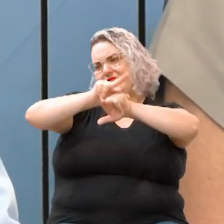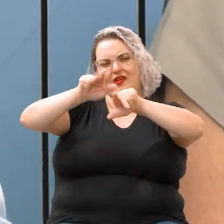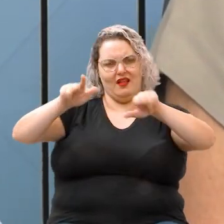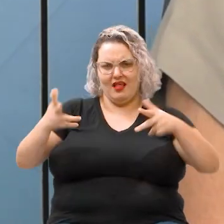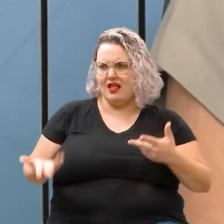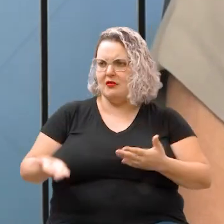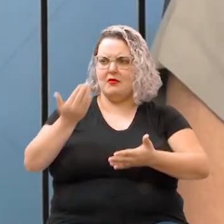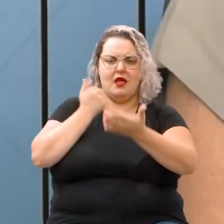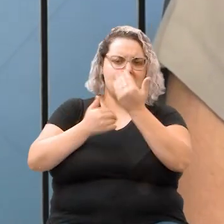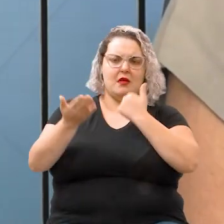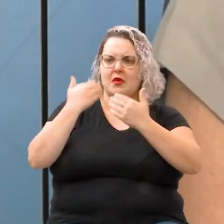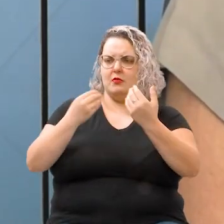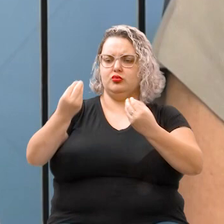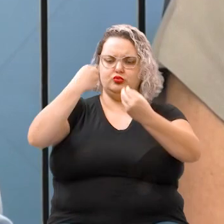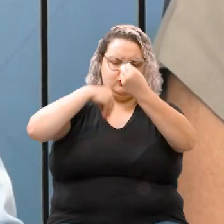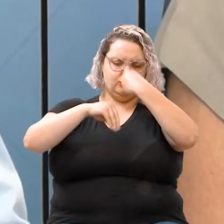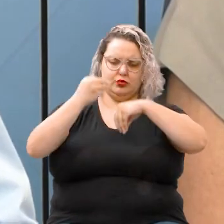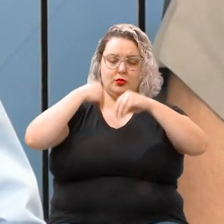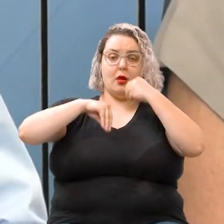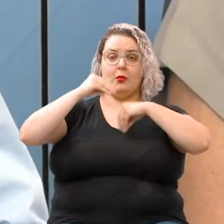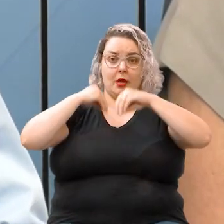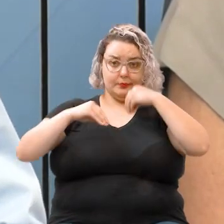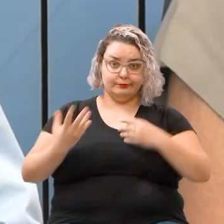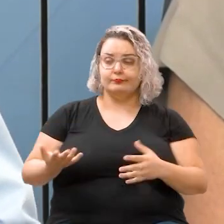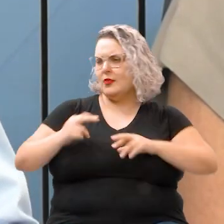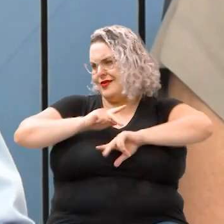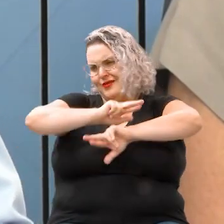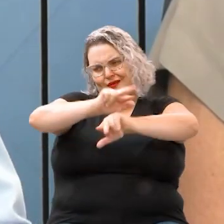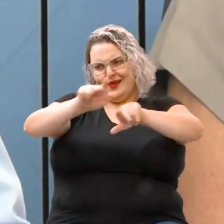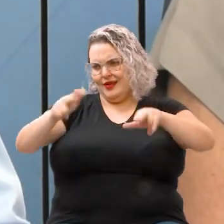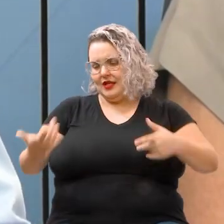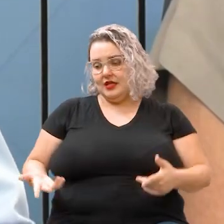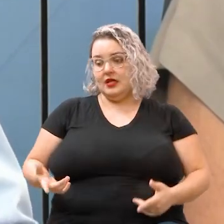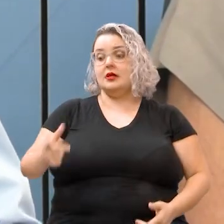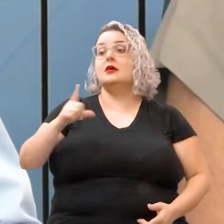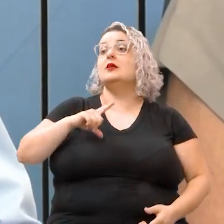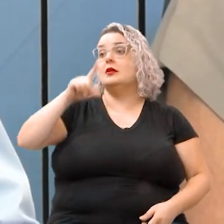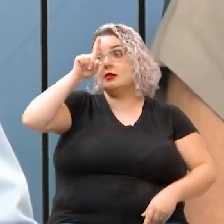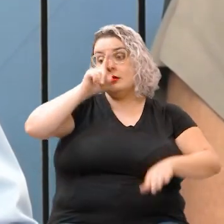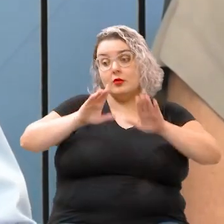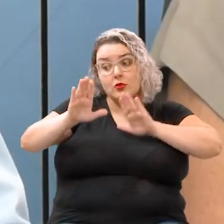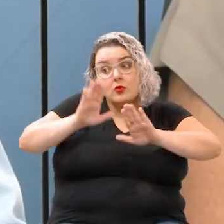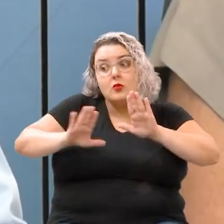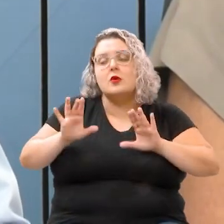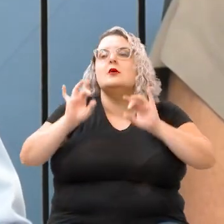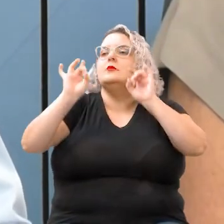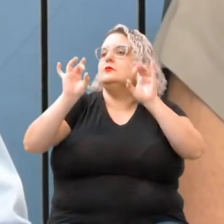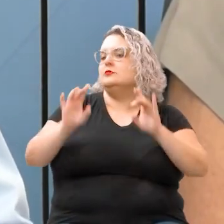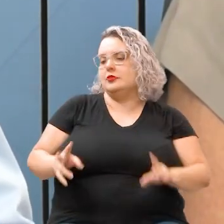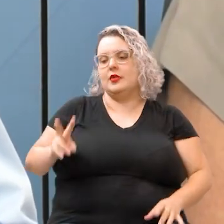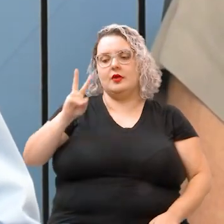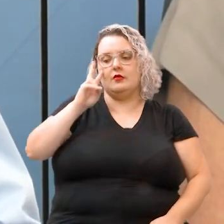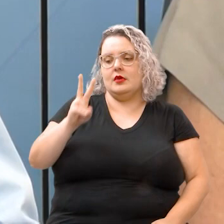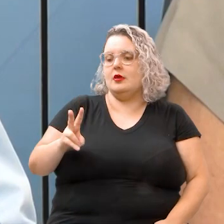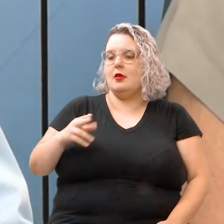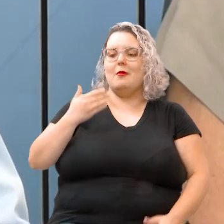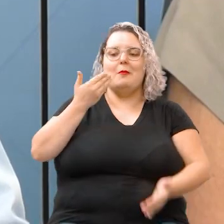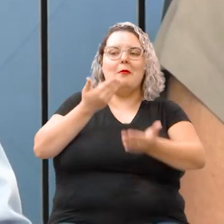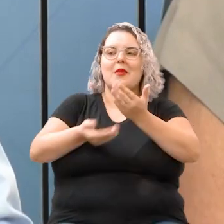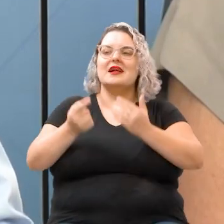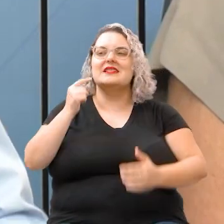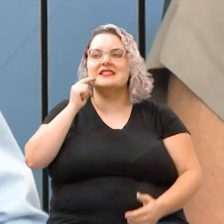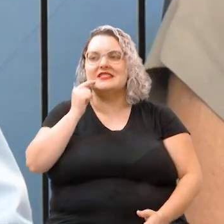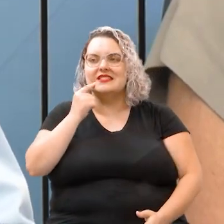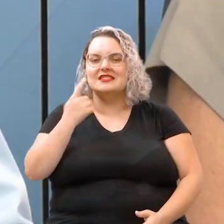né, dos mais diversos. E a gente tem que ter um cuidado todo especial, como nós vamos ver aqui, perdas dentárias,